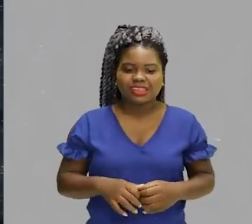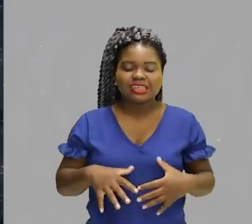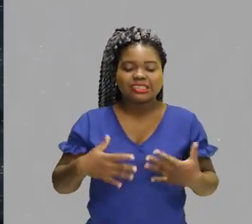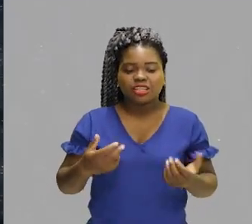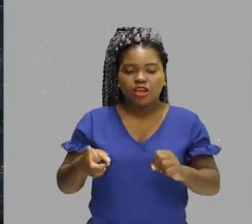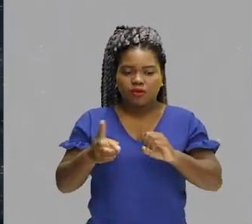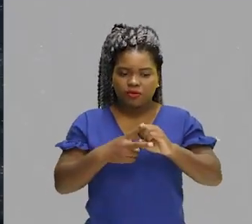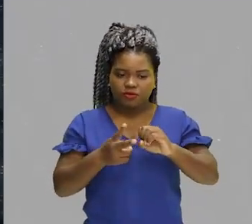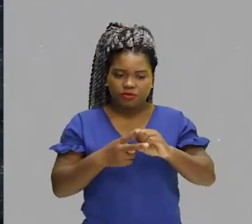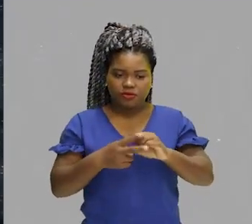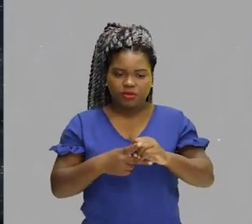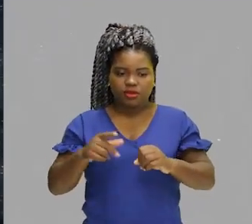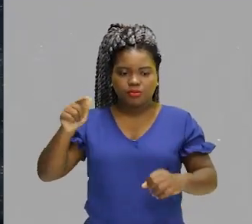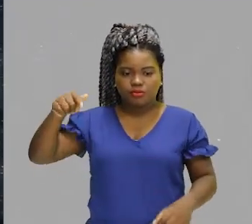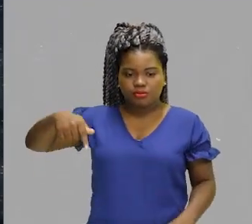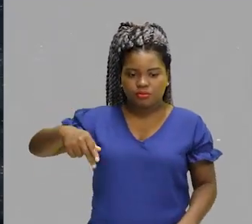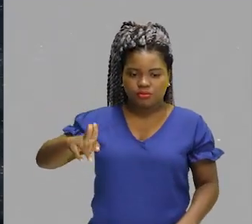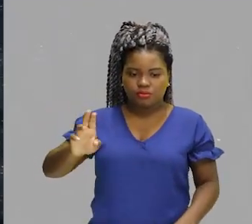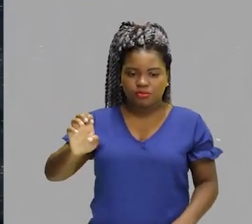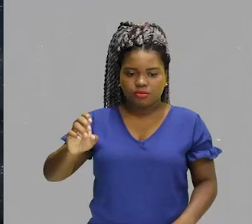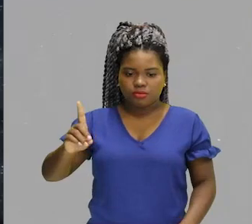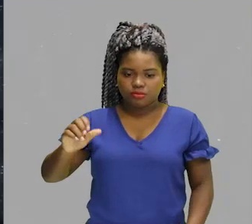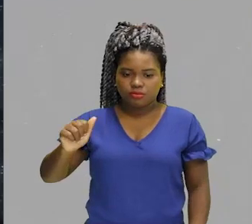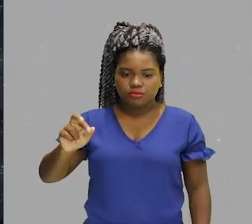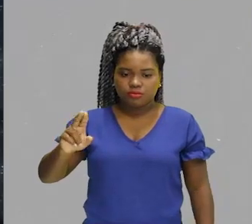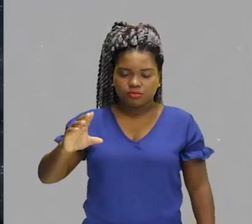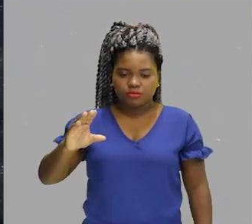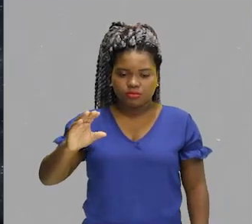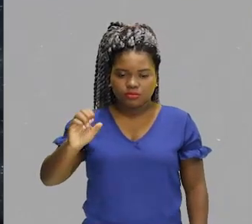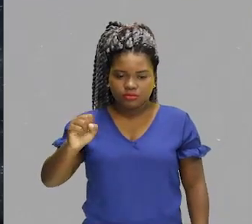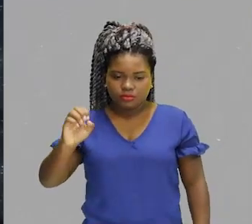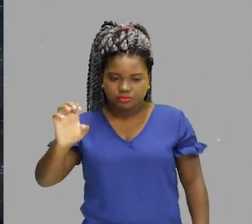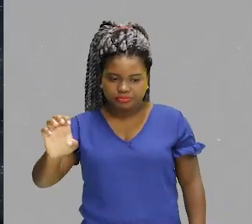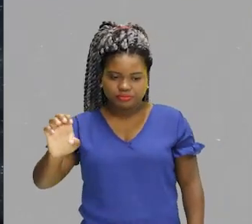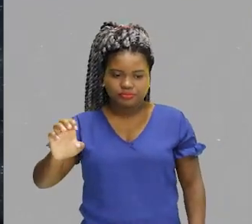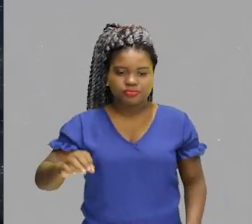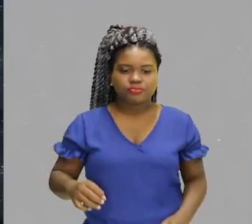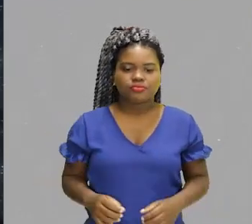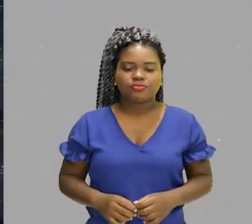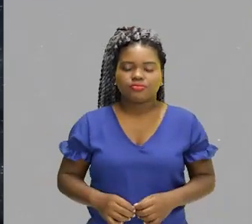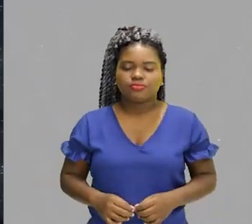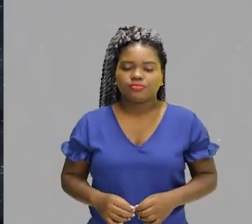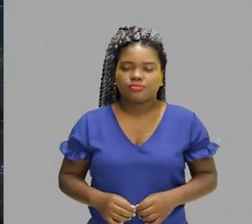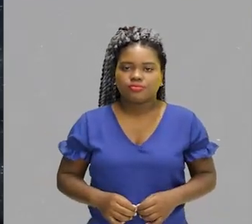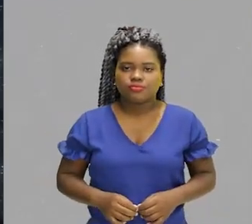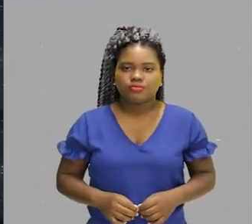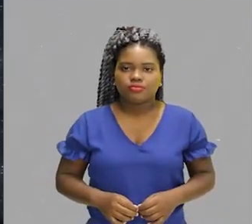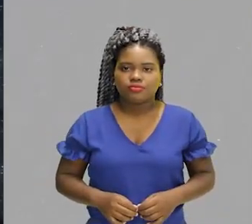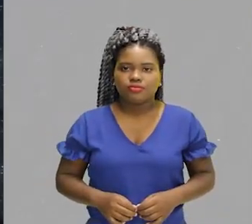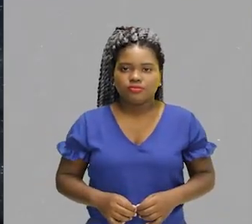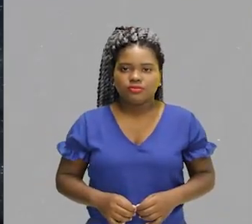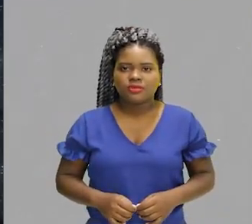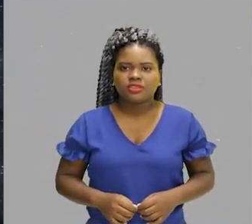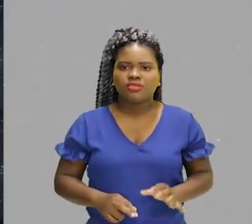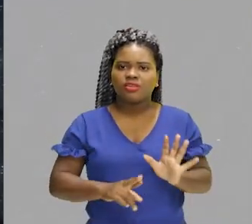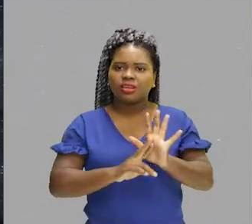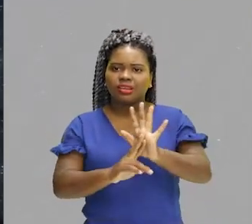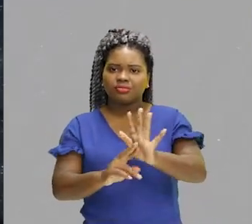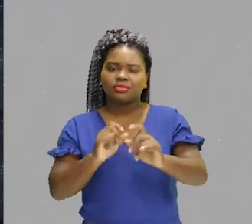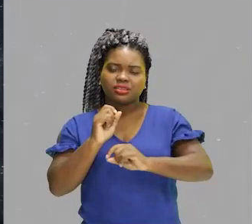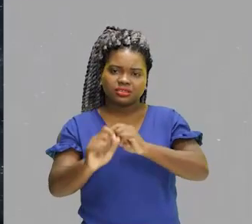quedar-se, quedé trabalhando, fiquei trabalhando até tarde. Expressa uma permanência